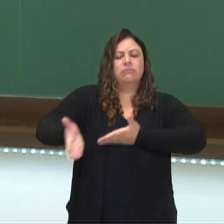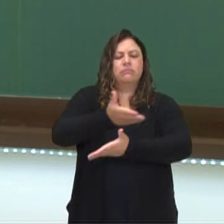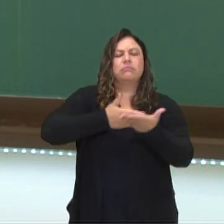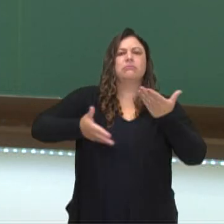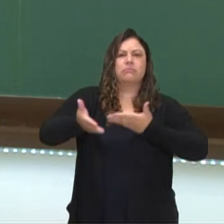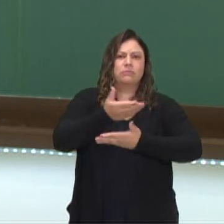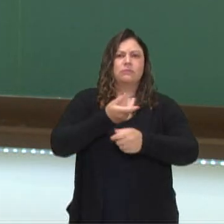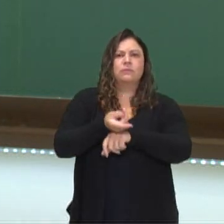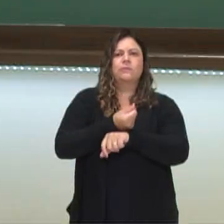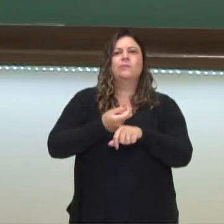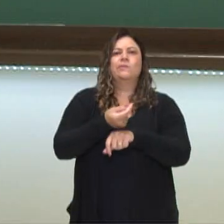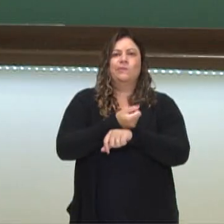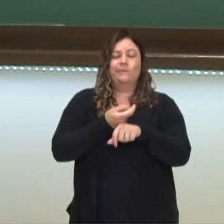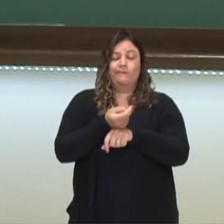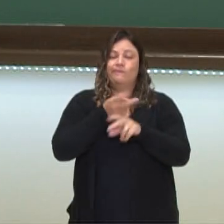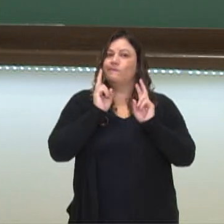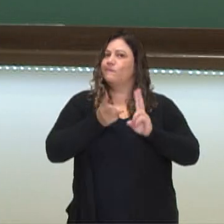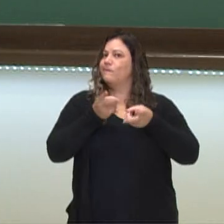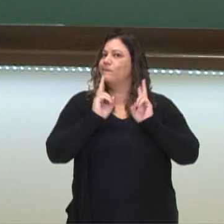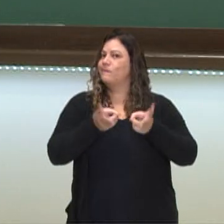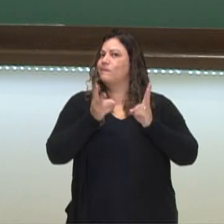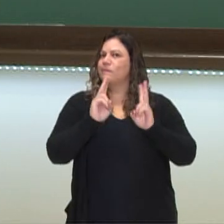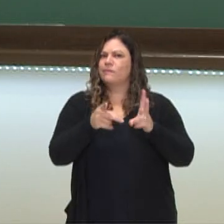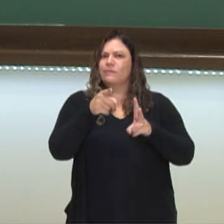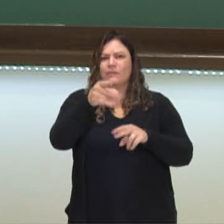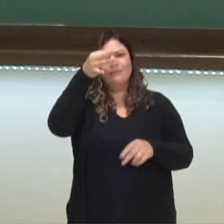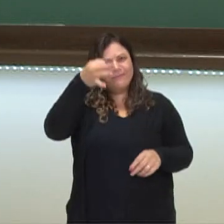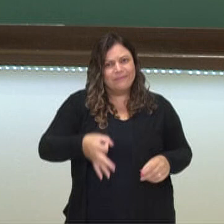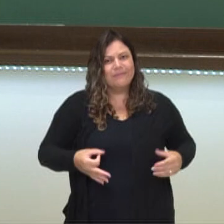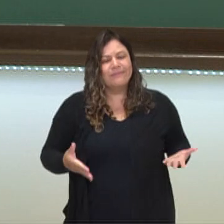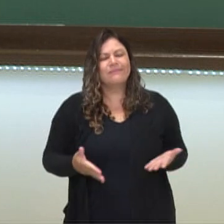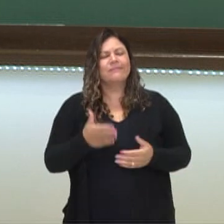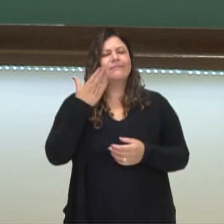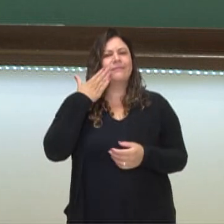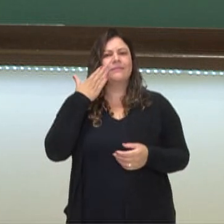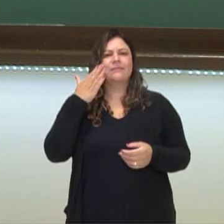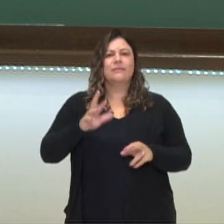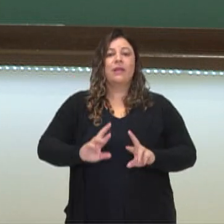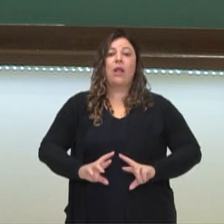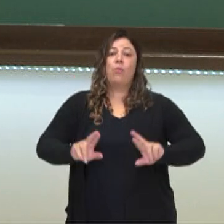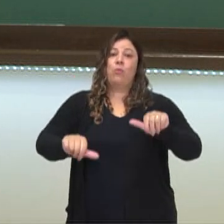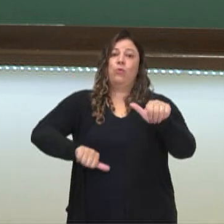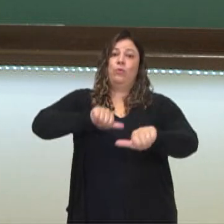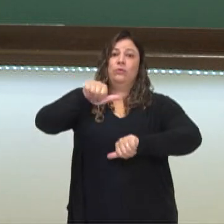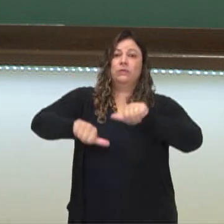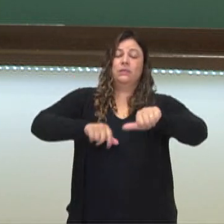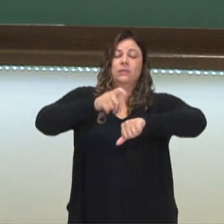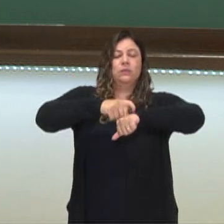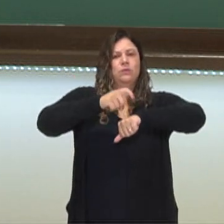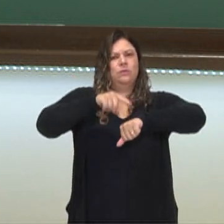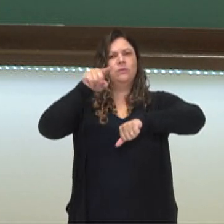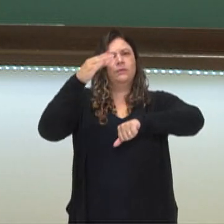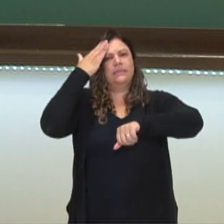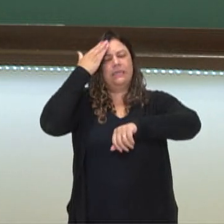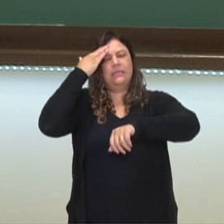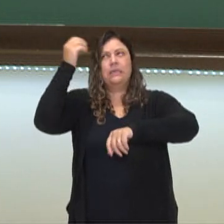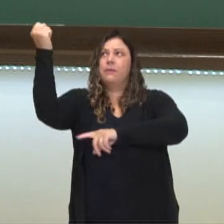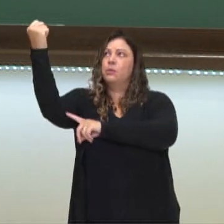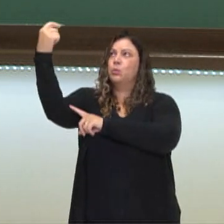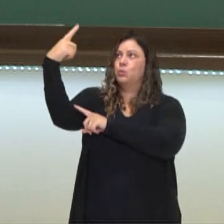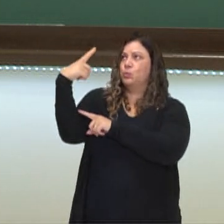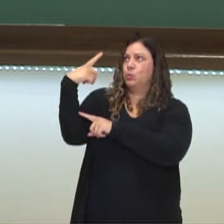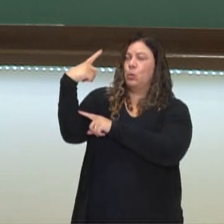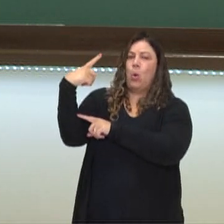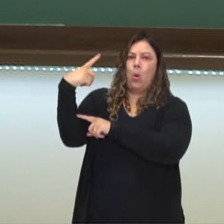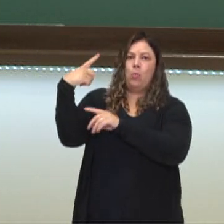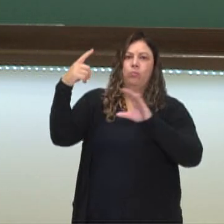capitais é constante. Você com certeza já ouviu falar em fusos horários. Então você sabe que o Sol ele não é capaz de